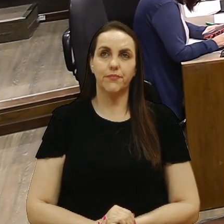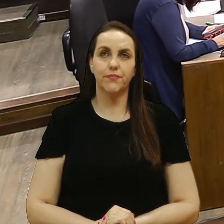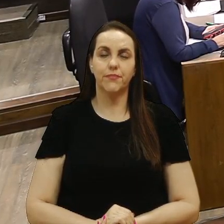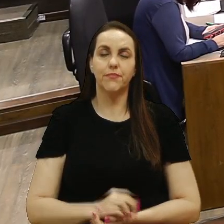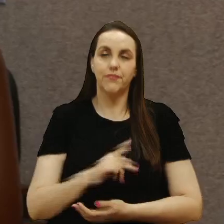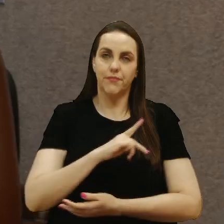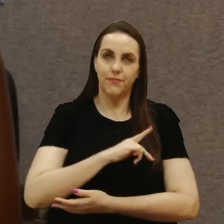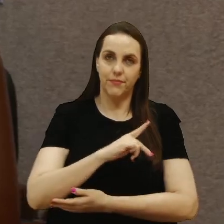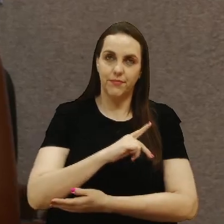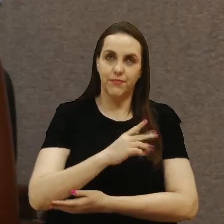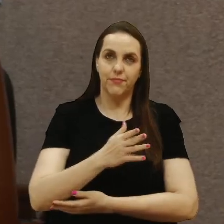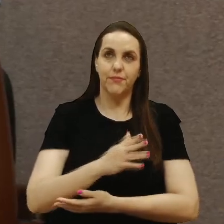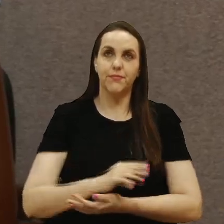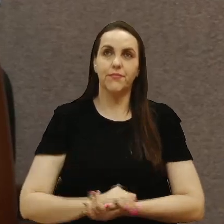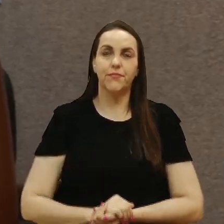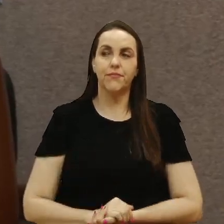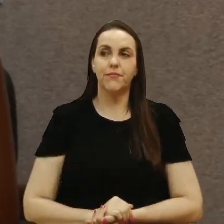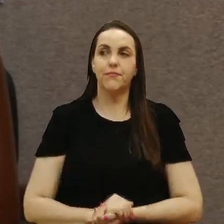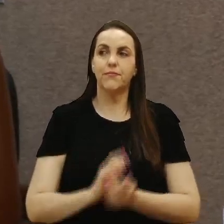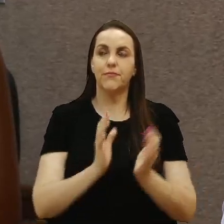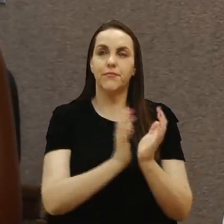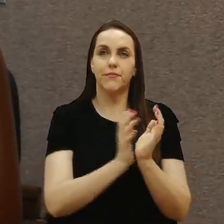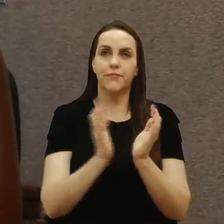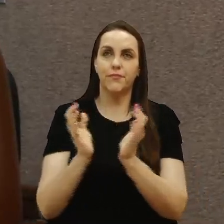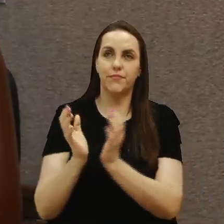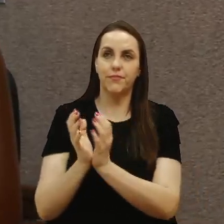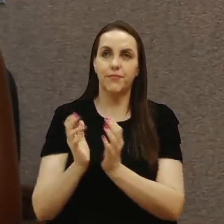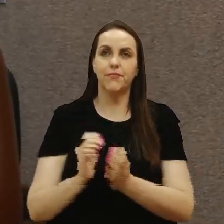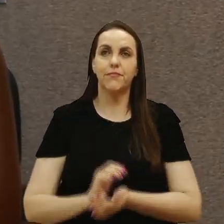Senhora presidenta, nobres colegas,